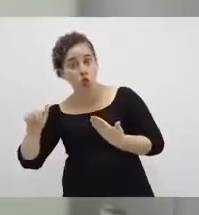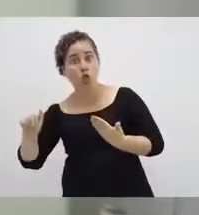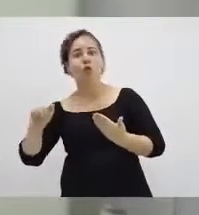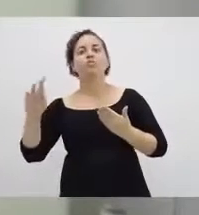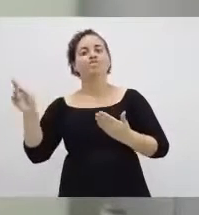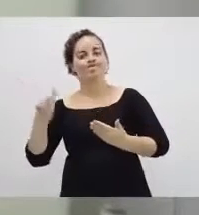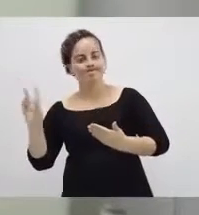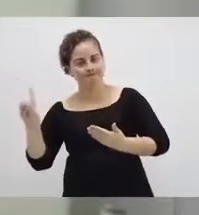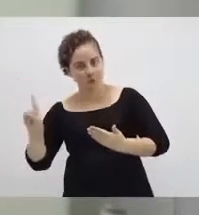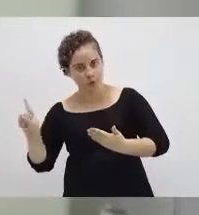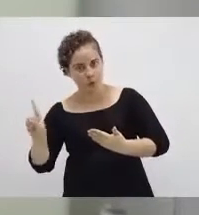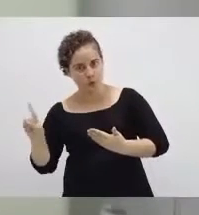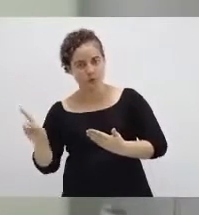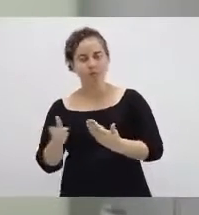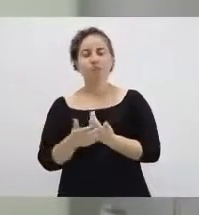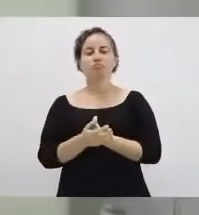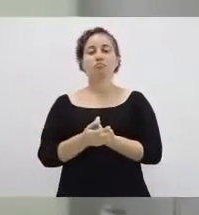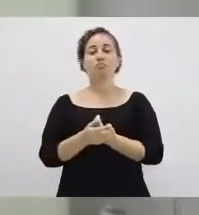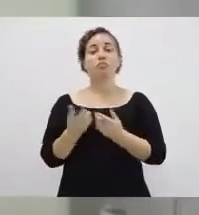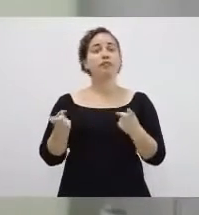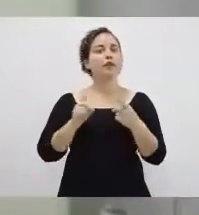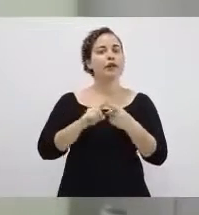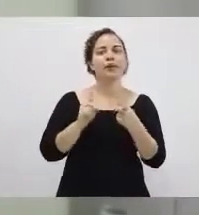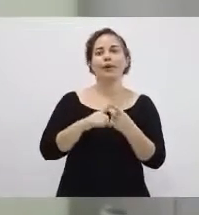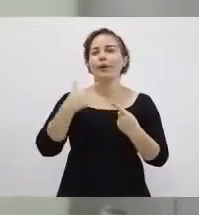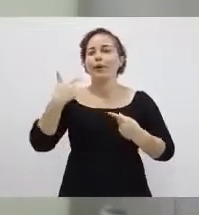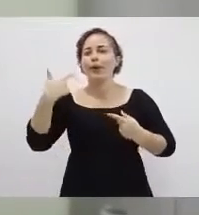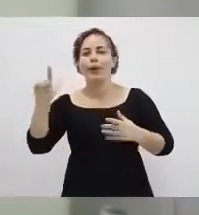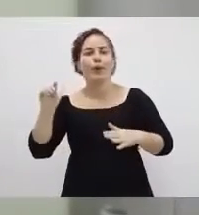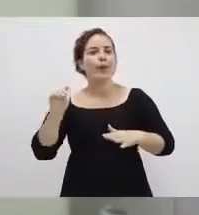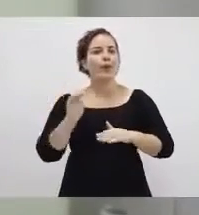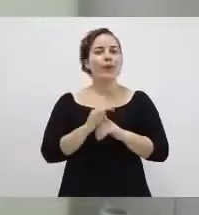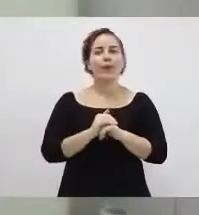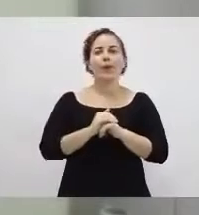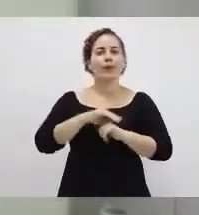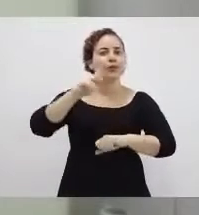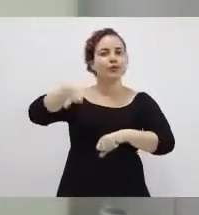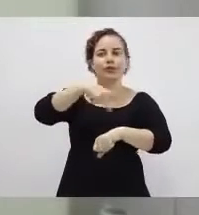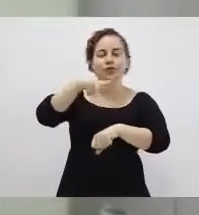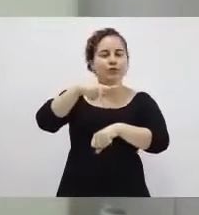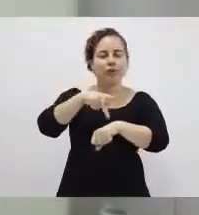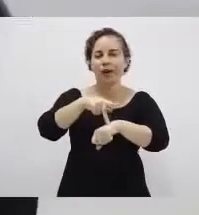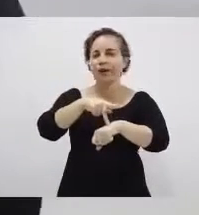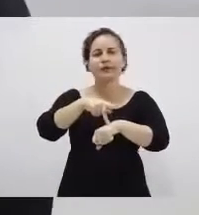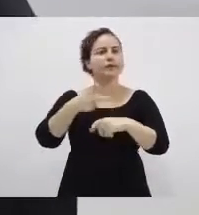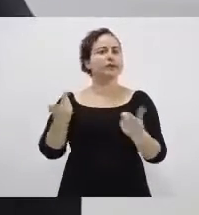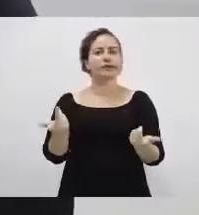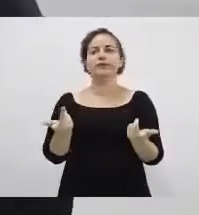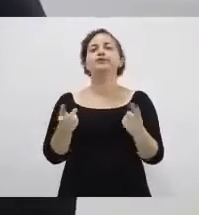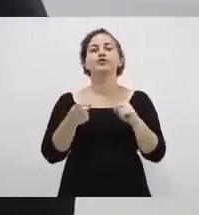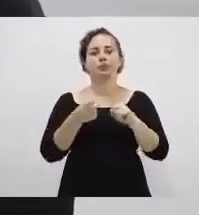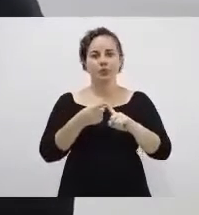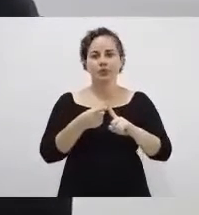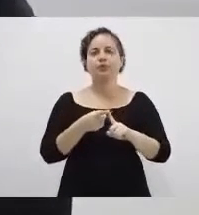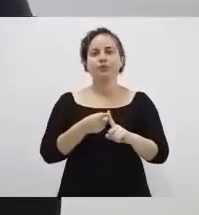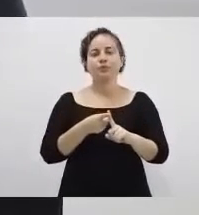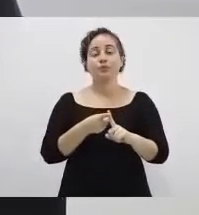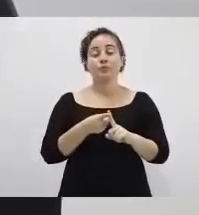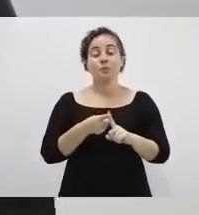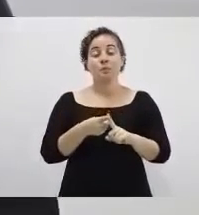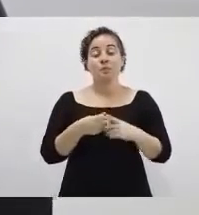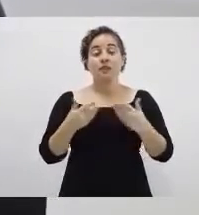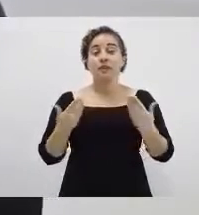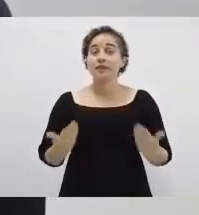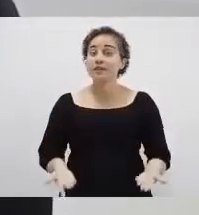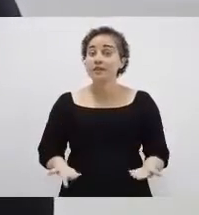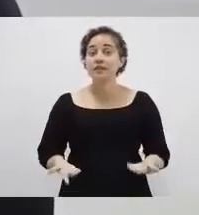o câmbio real-peso argentino, o câmbio real-dólar canadense e por aí vai. O que é importante você compreender é como